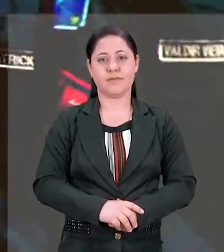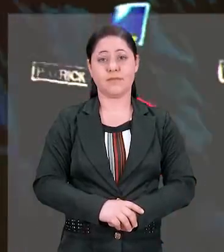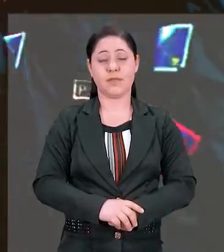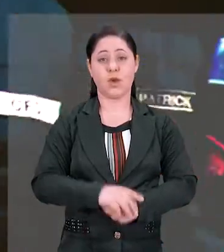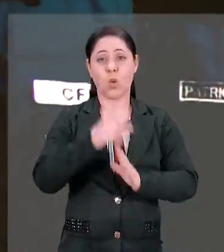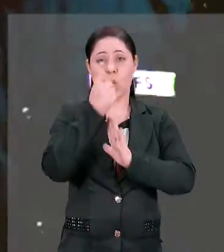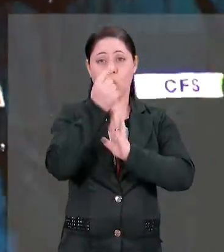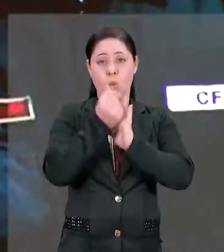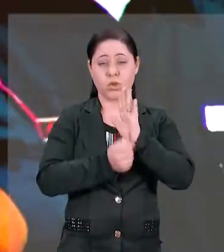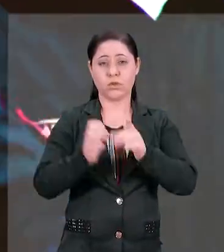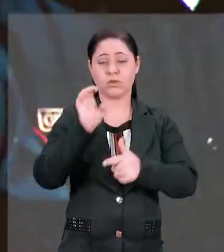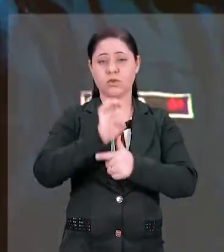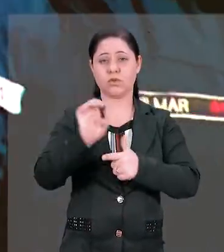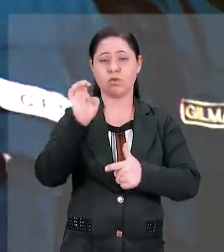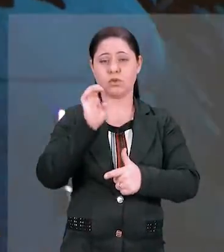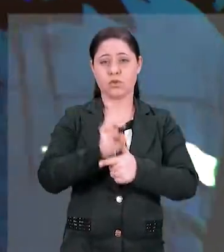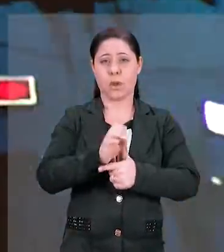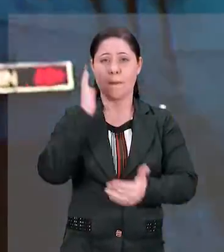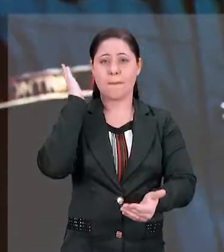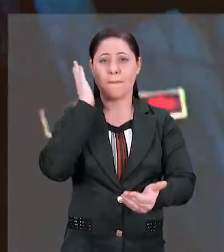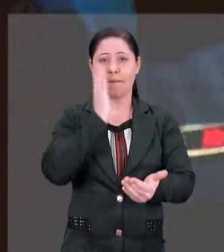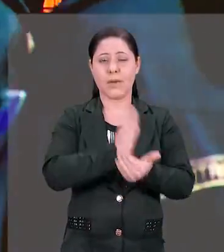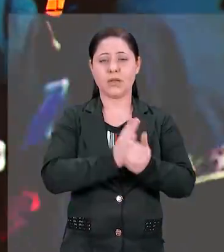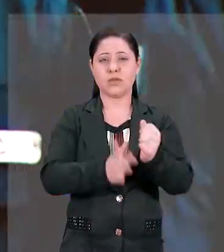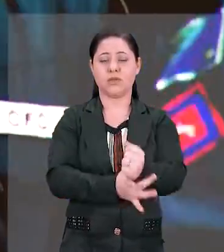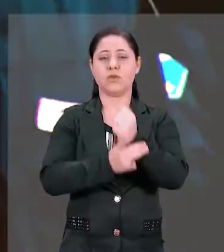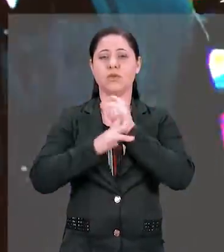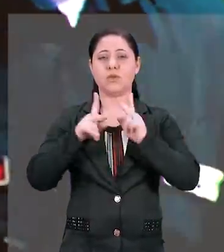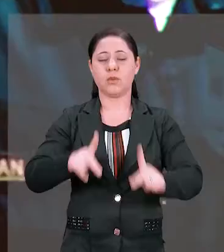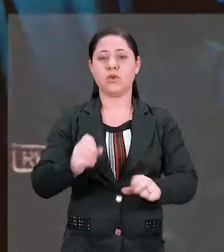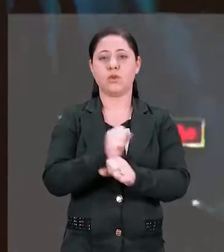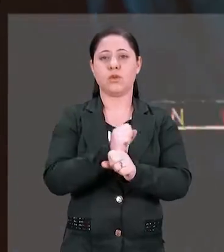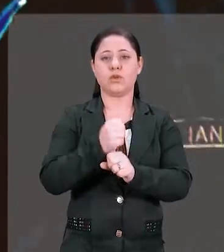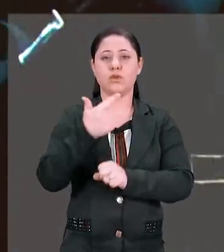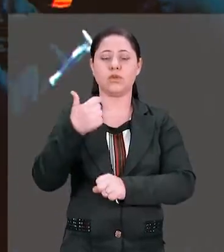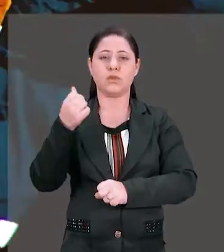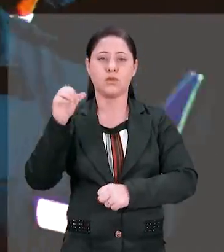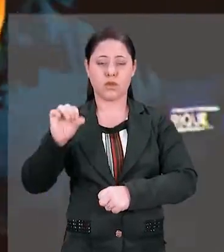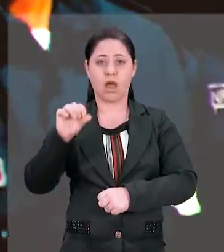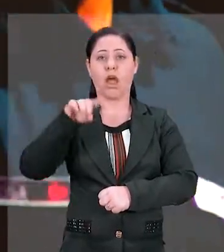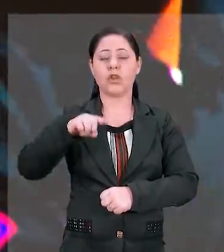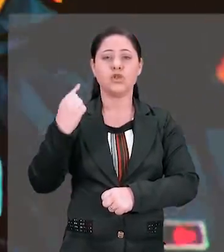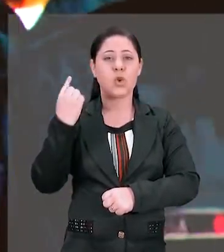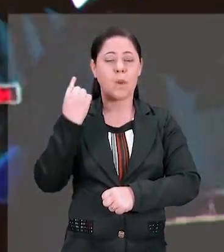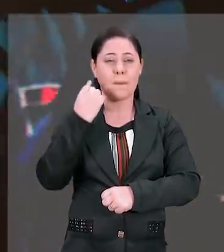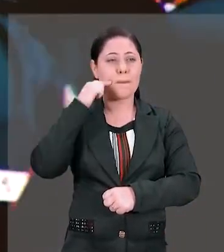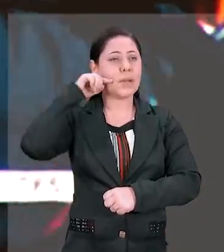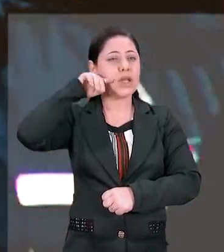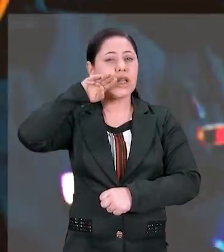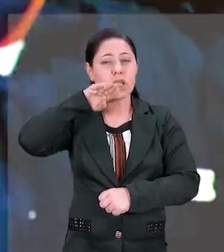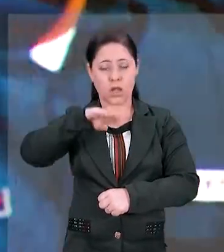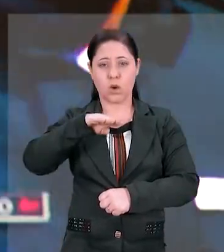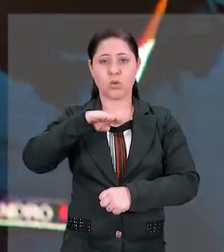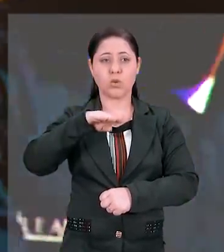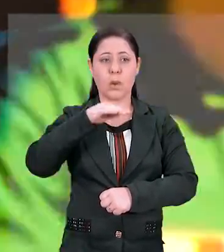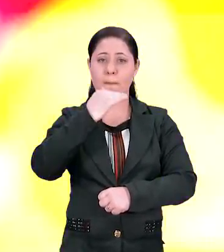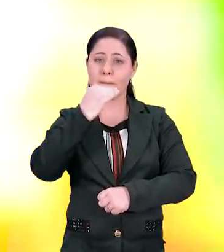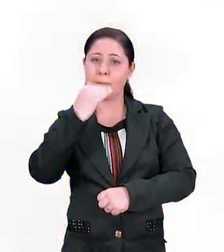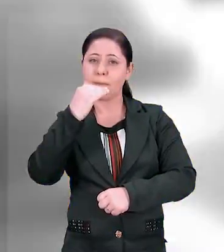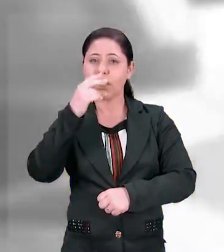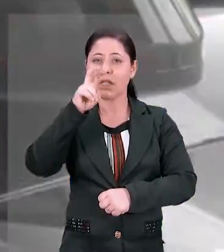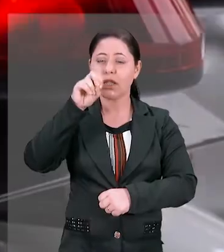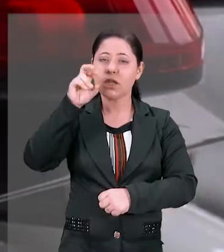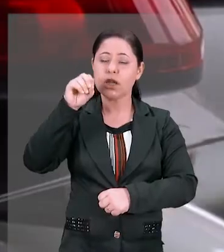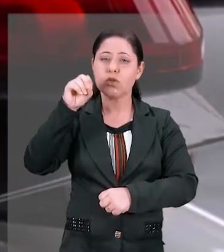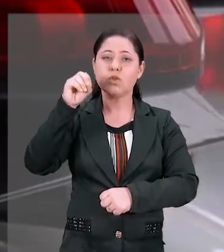O orçamento estadual para a pasta da Segurança Pública em 2019 é de R$1,5 bilhão.